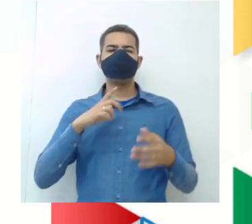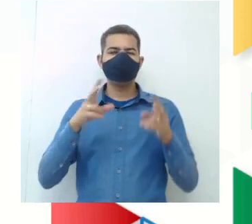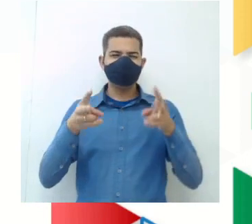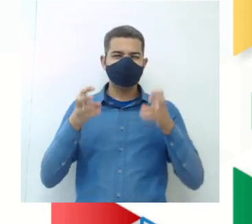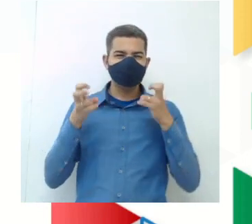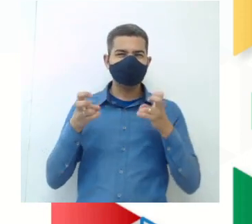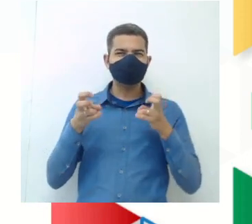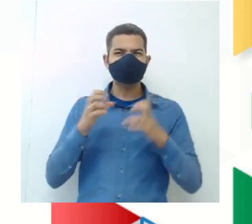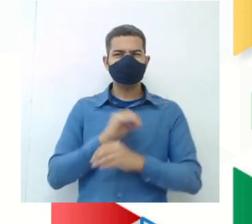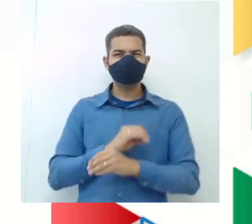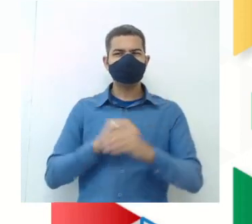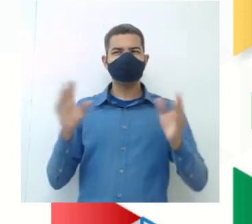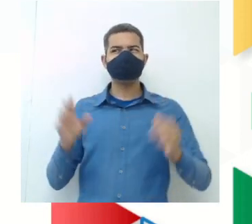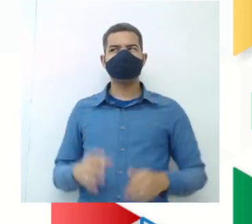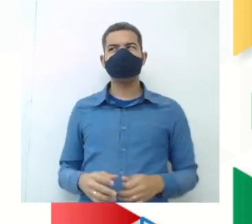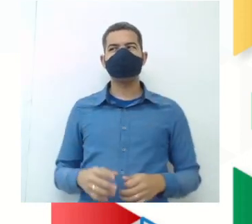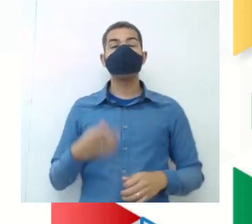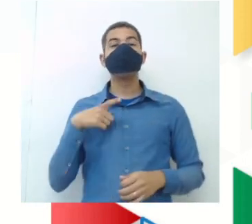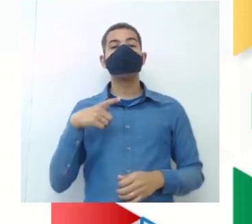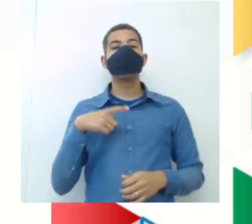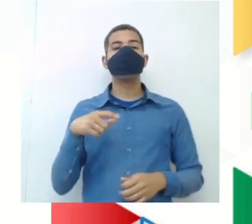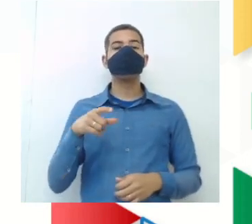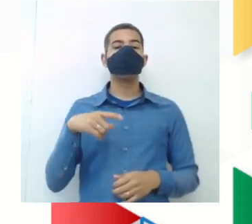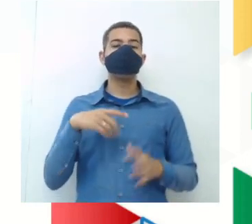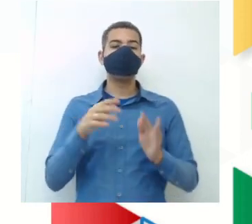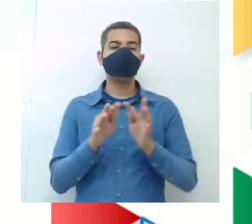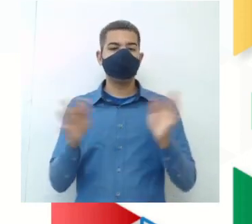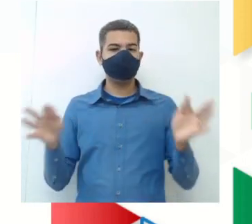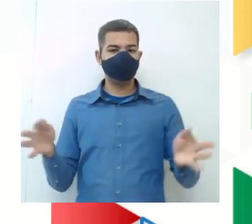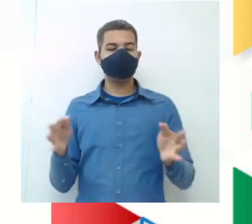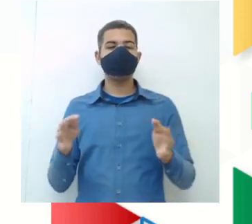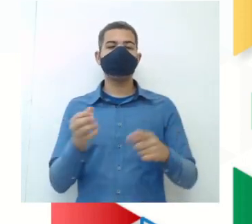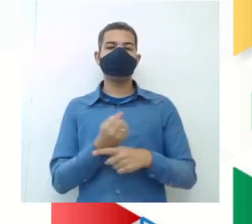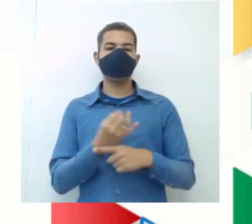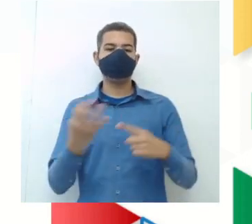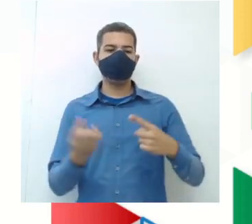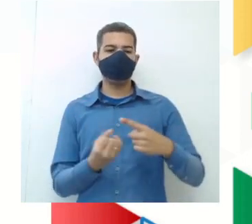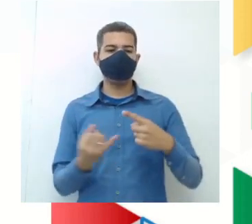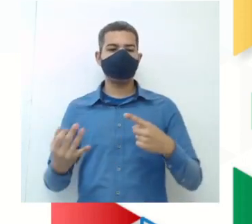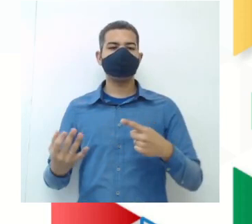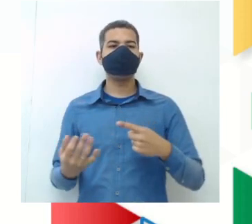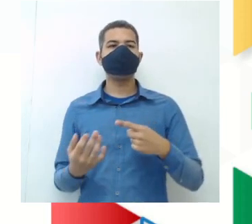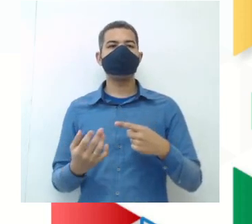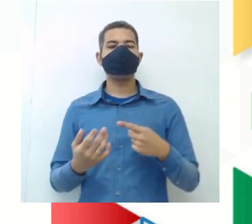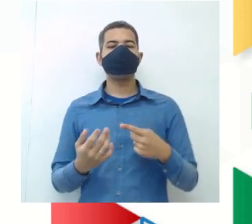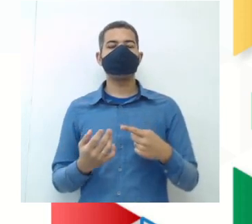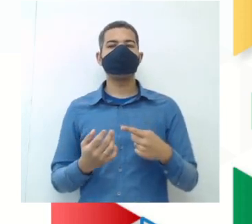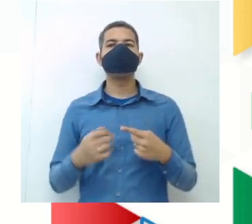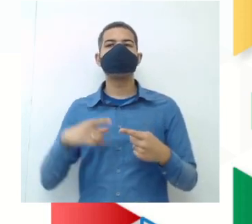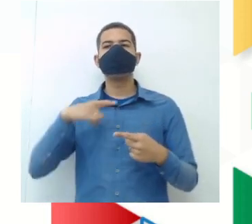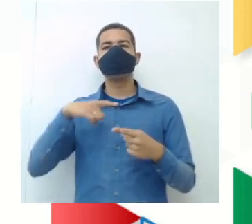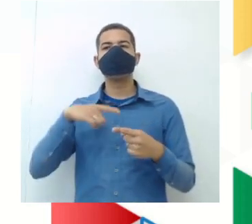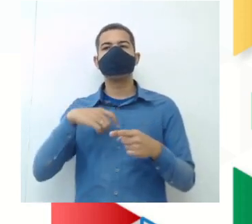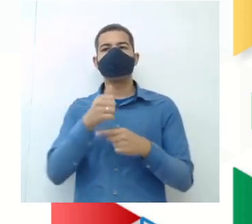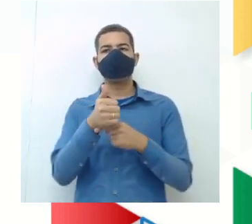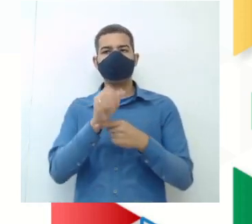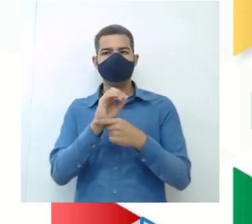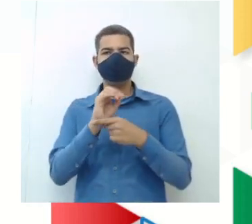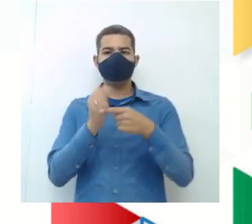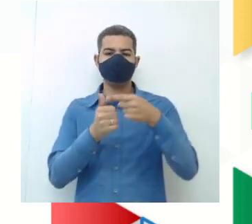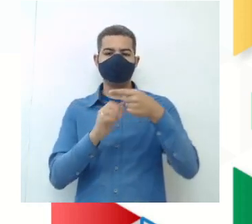atenção? Ficou claro para você? Simplificando a fração, quando eu resolvo 10 dividido por